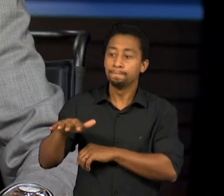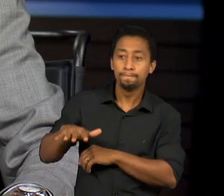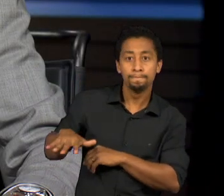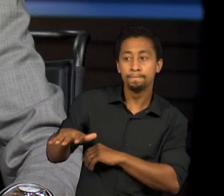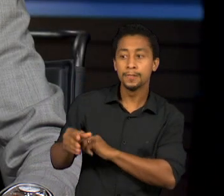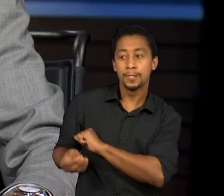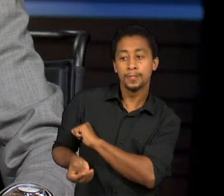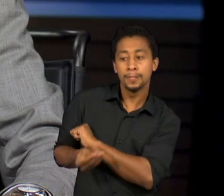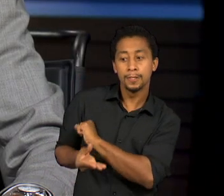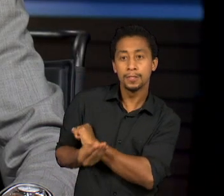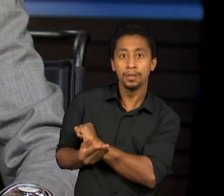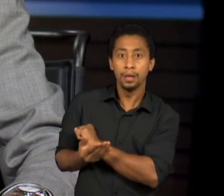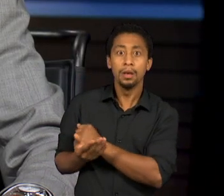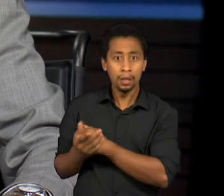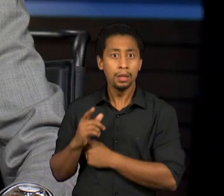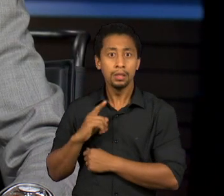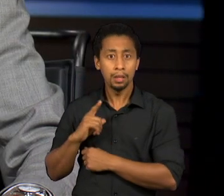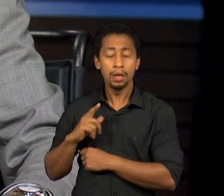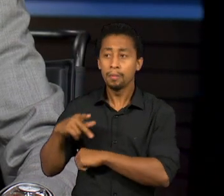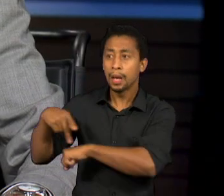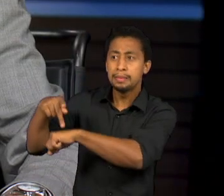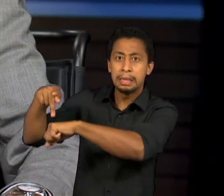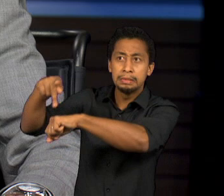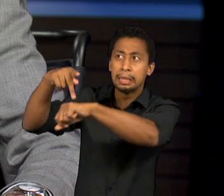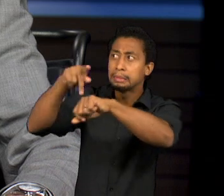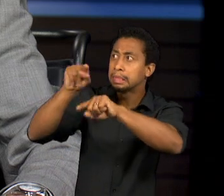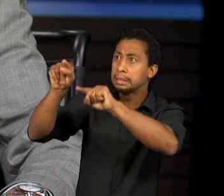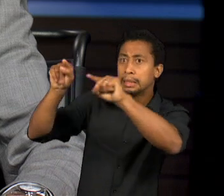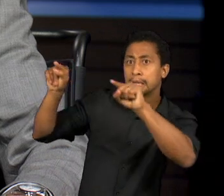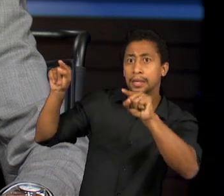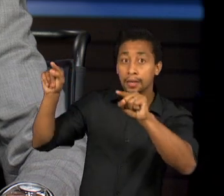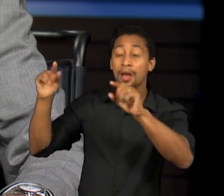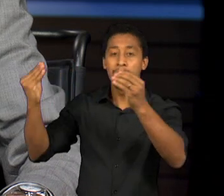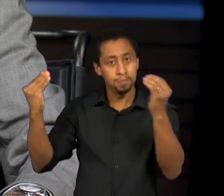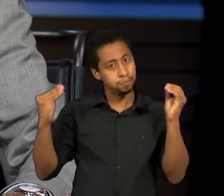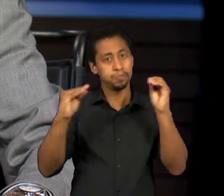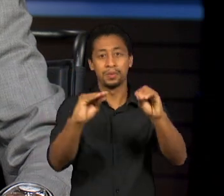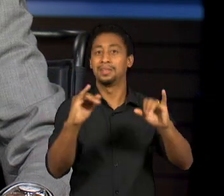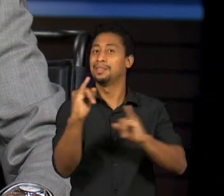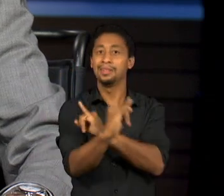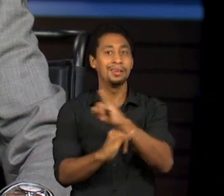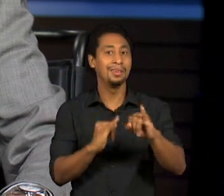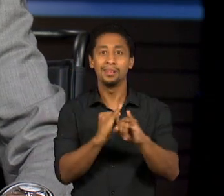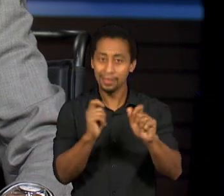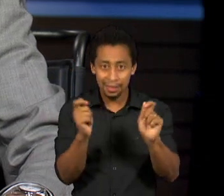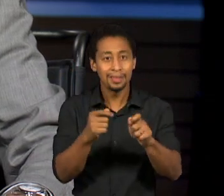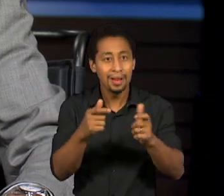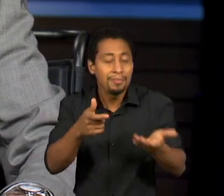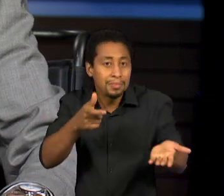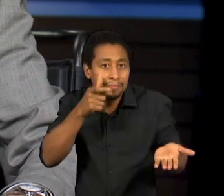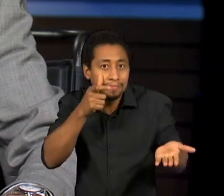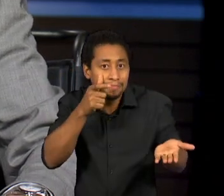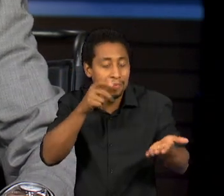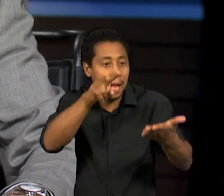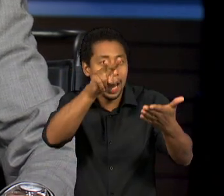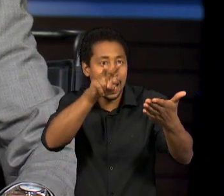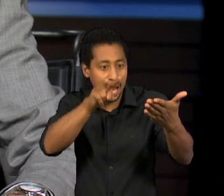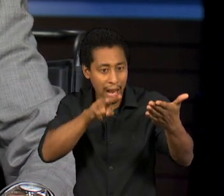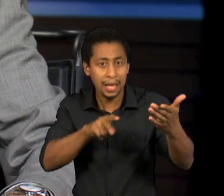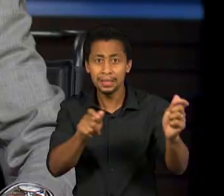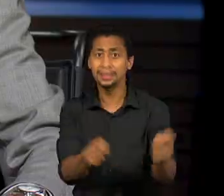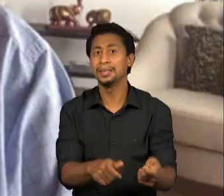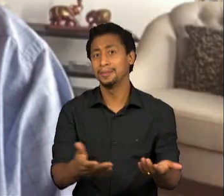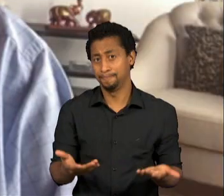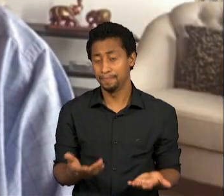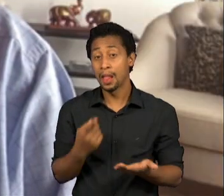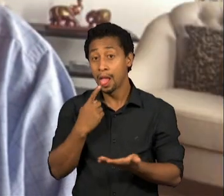participação de dezenas de países, e isso tudo está em ascensão. O declínio da revista